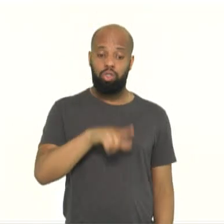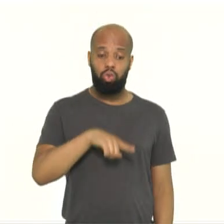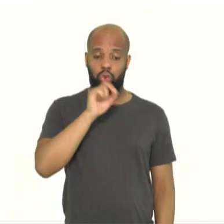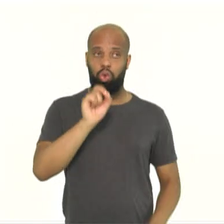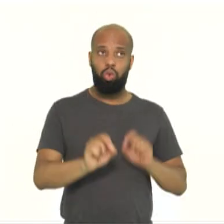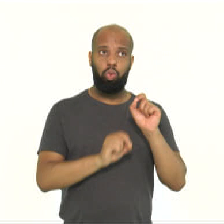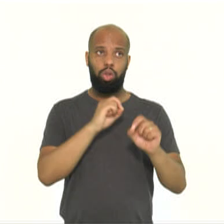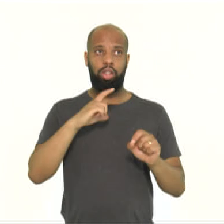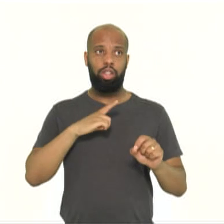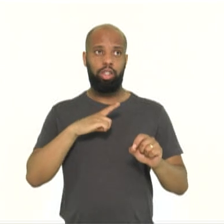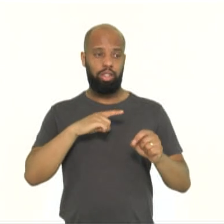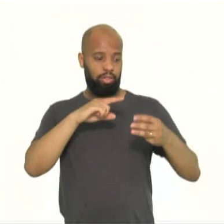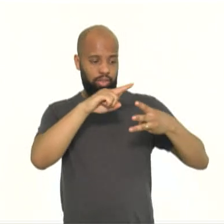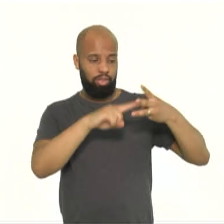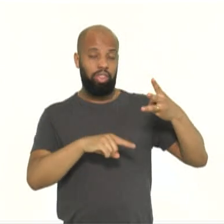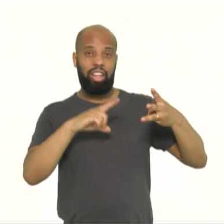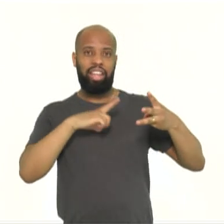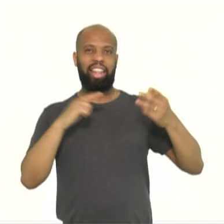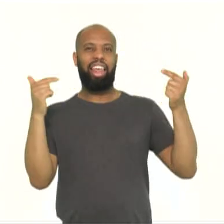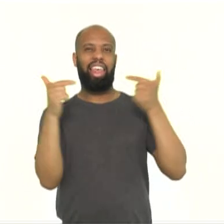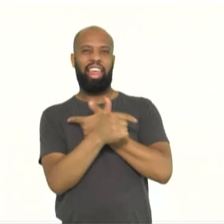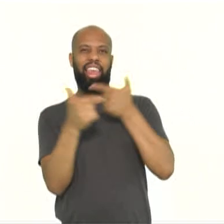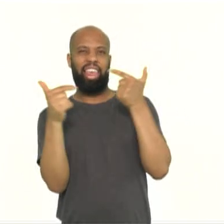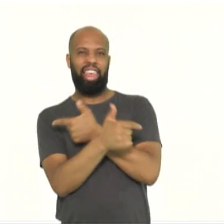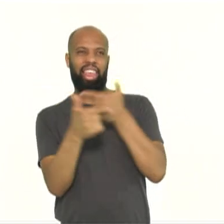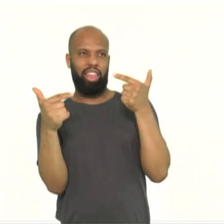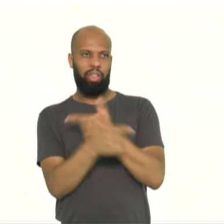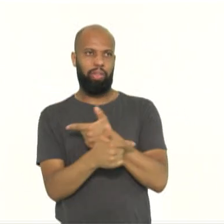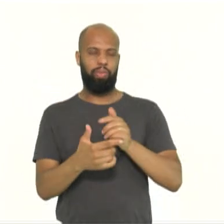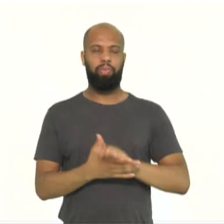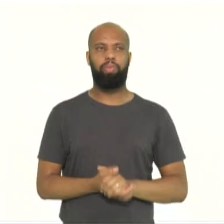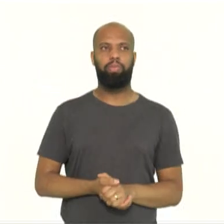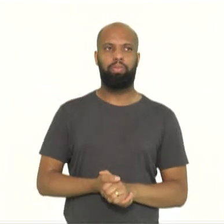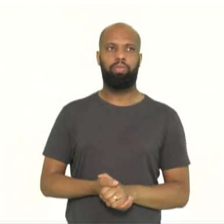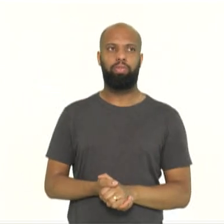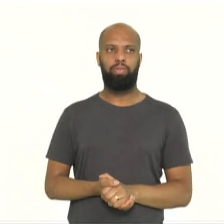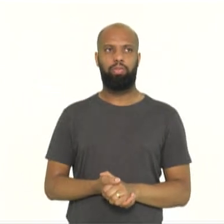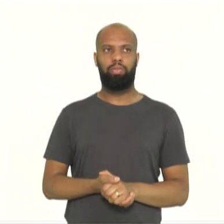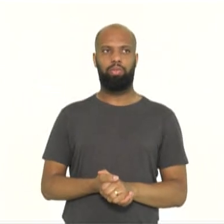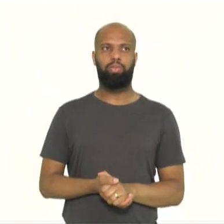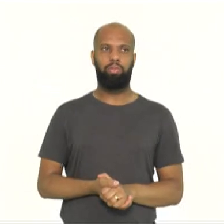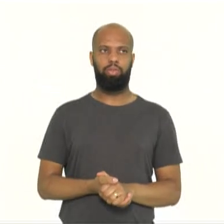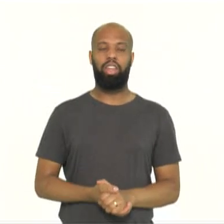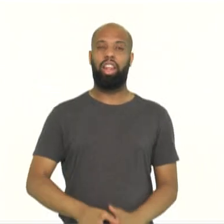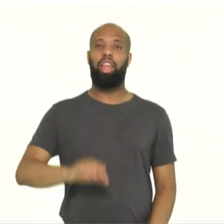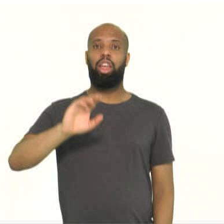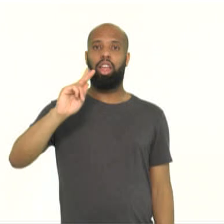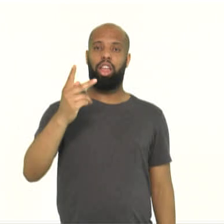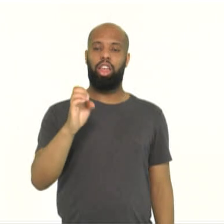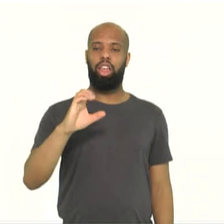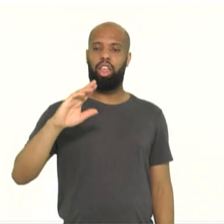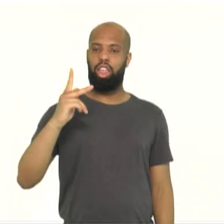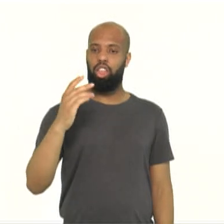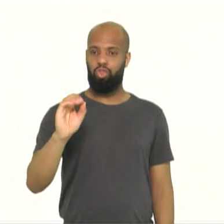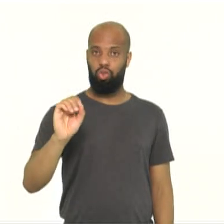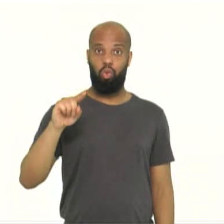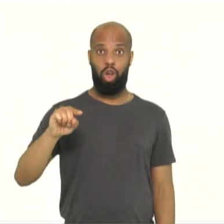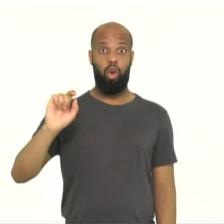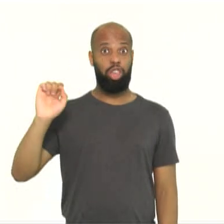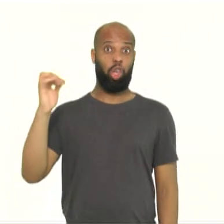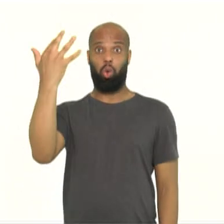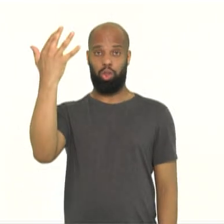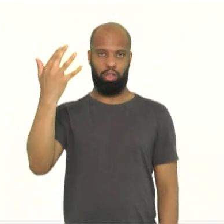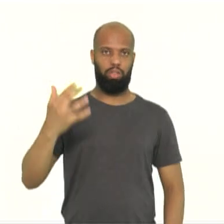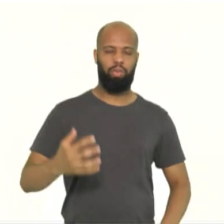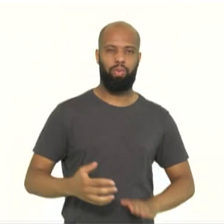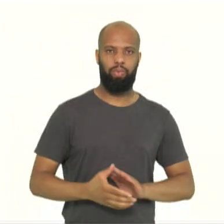escolher uma das três. El hecho, o fato de que Gaturro pense que está vivendo um romance com